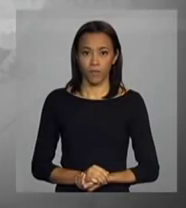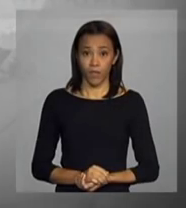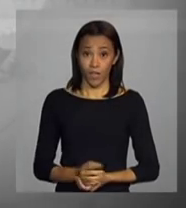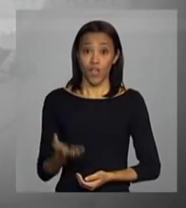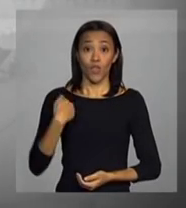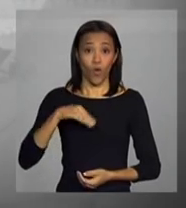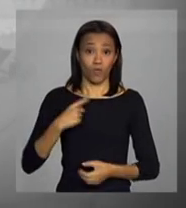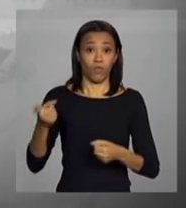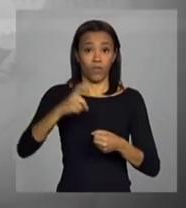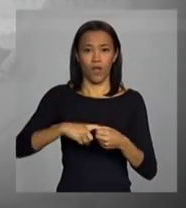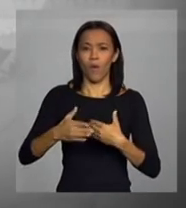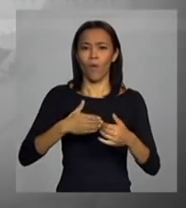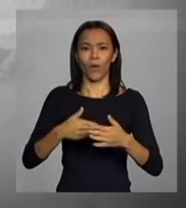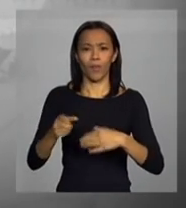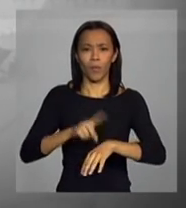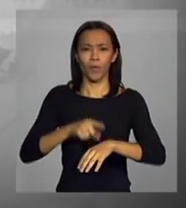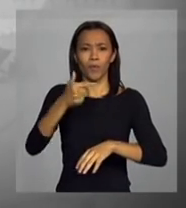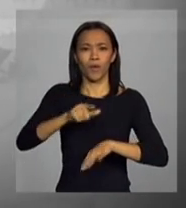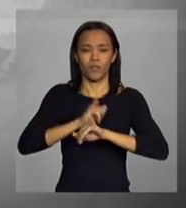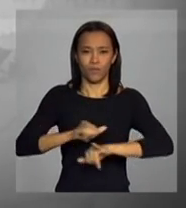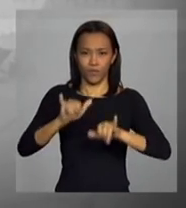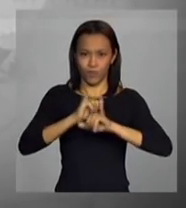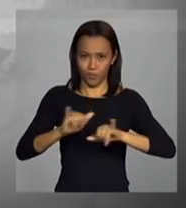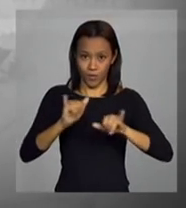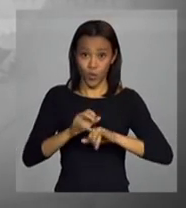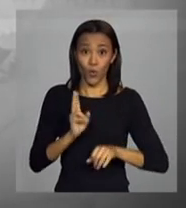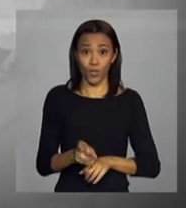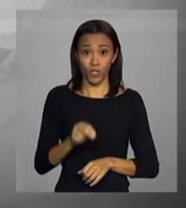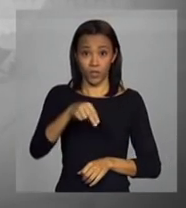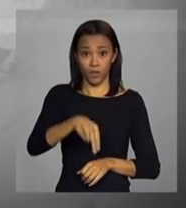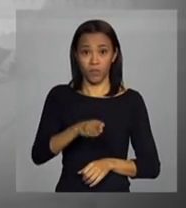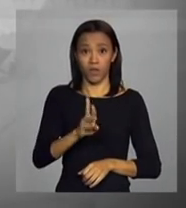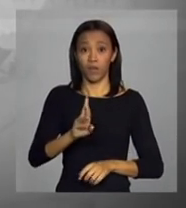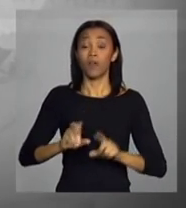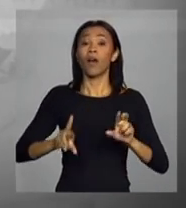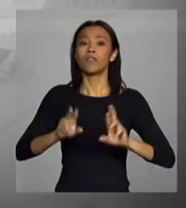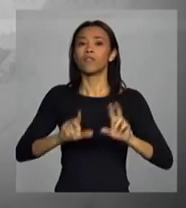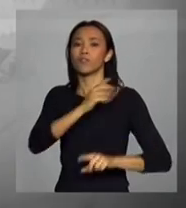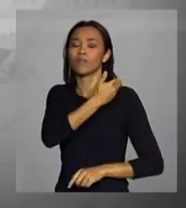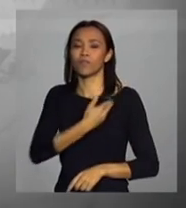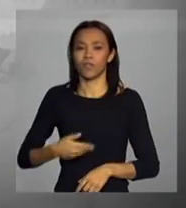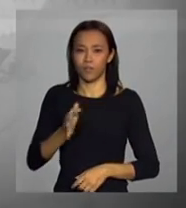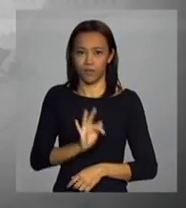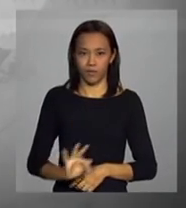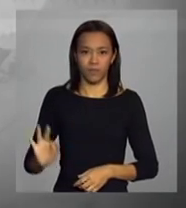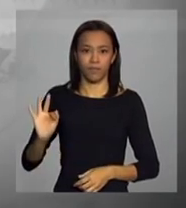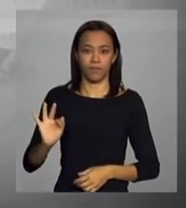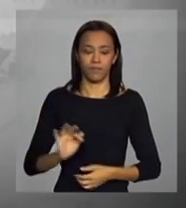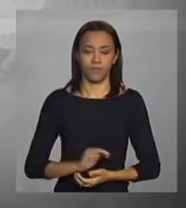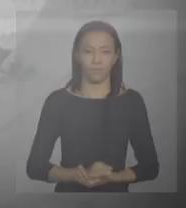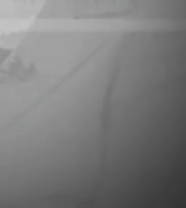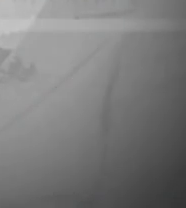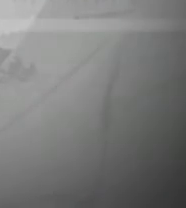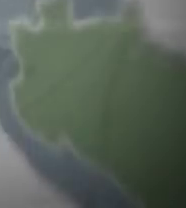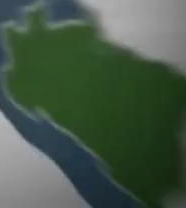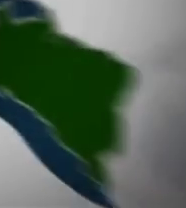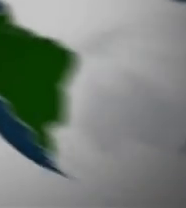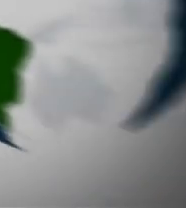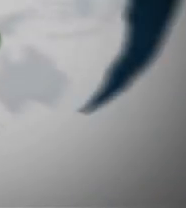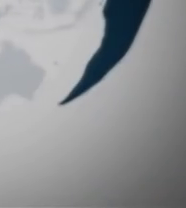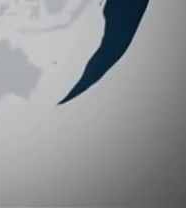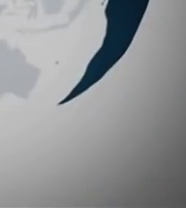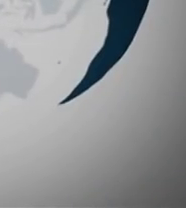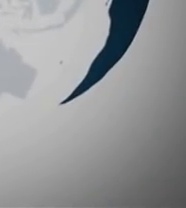E nós podemos voltar a qualquer momento com outras informações. Continue com a gente na NBR, a TV do Governo Federal. Música.